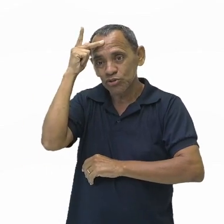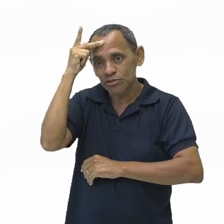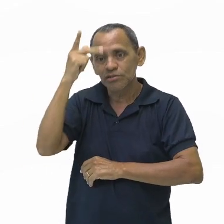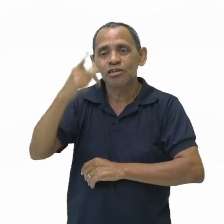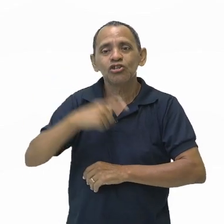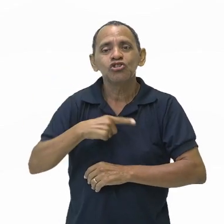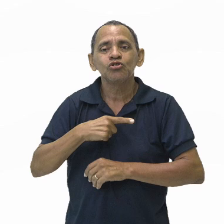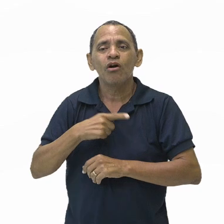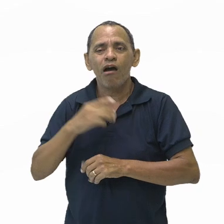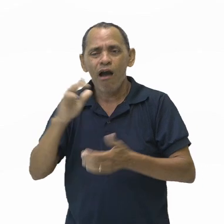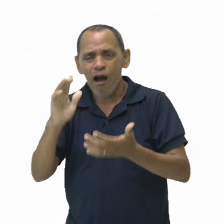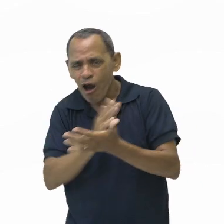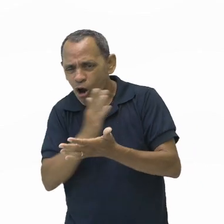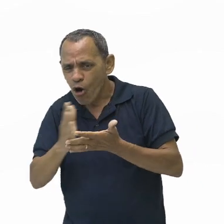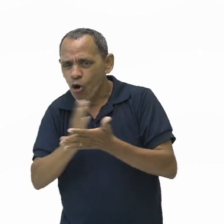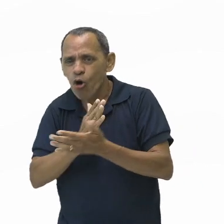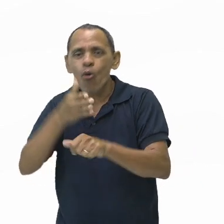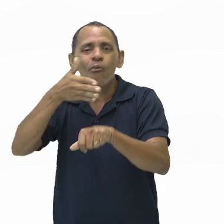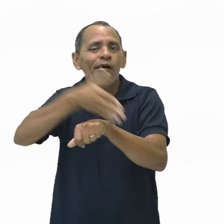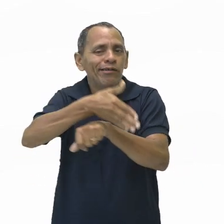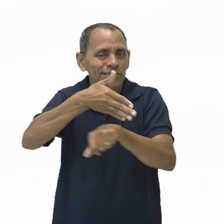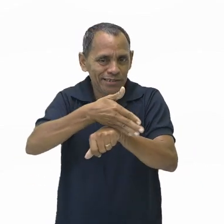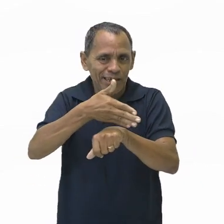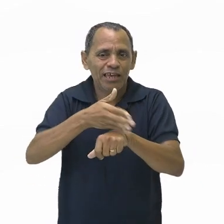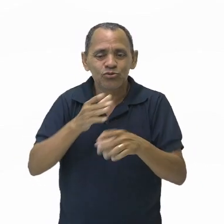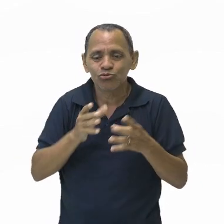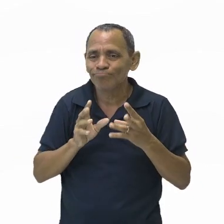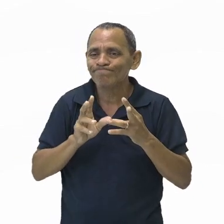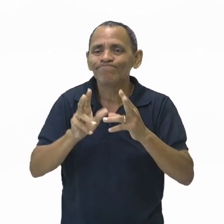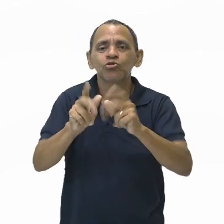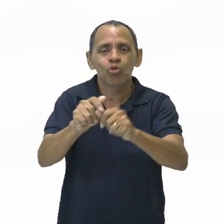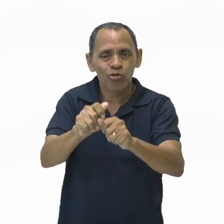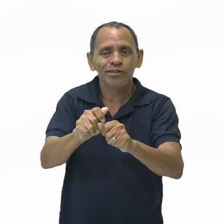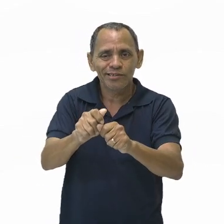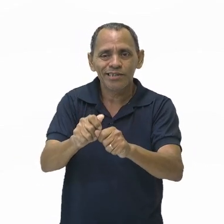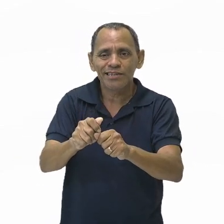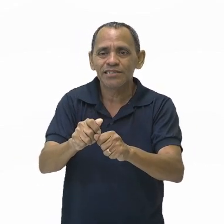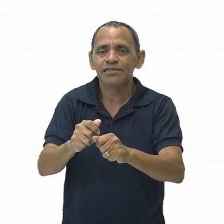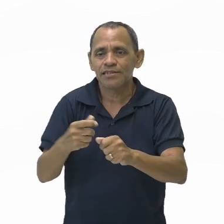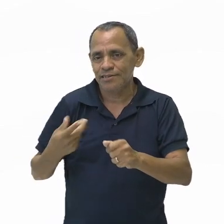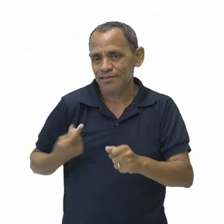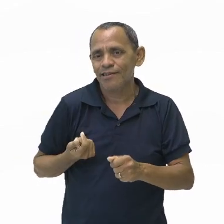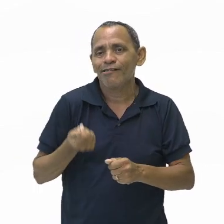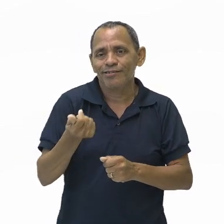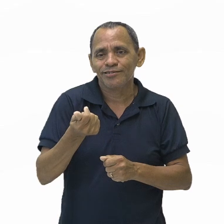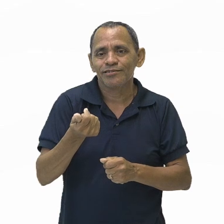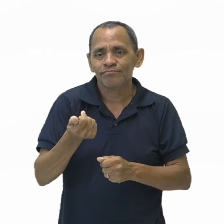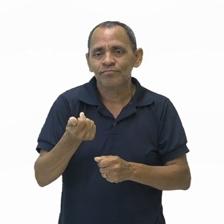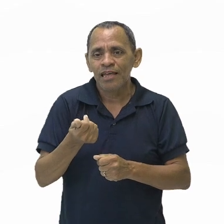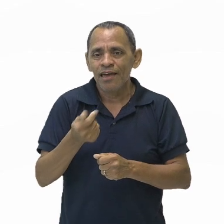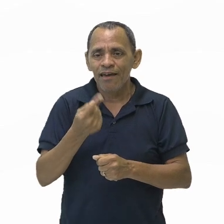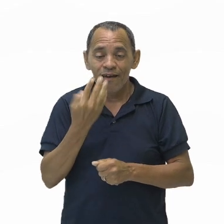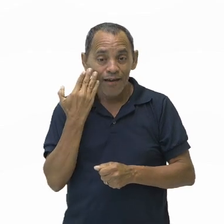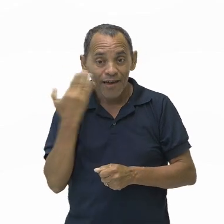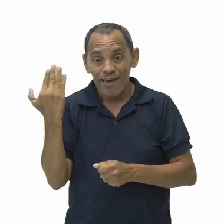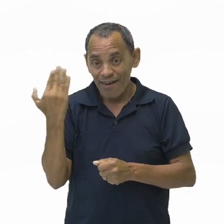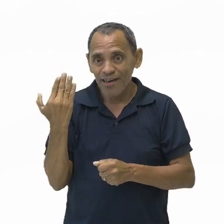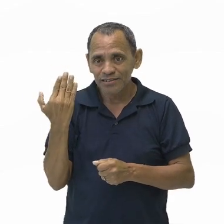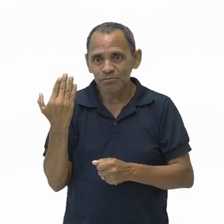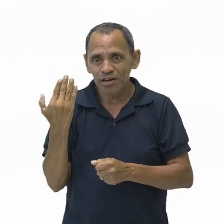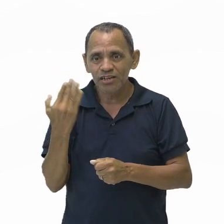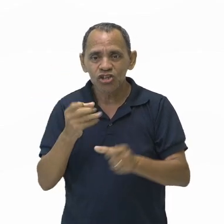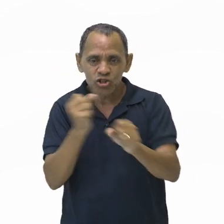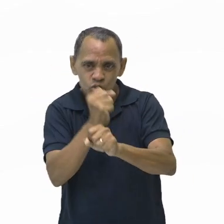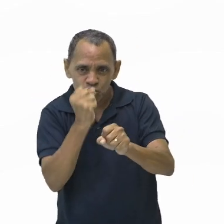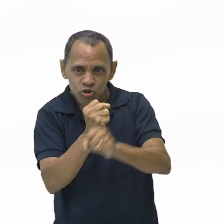todo esse dinheiro, a toda essa riqueza. Essas construções foram feitas aí, né, na base da extração da